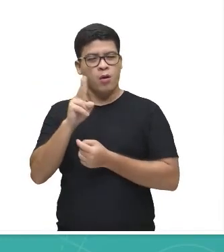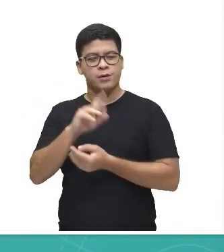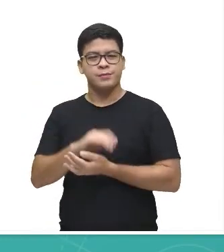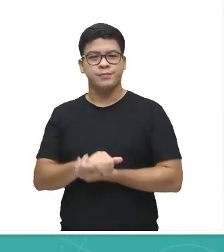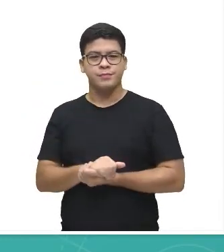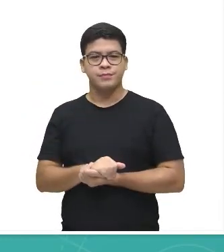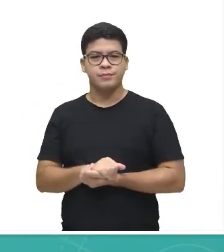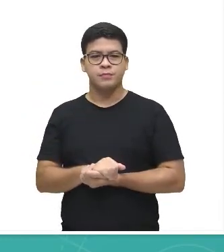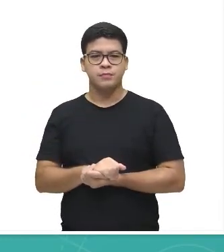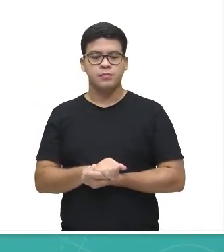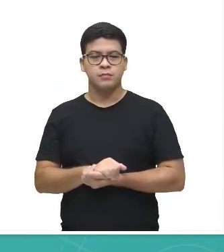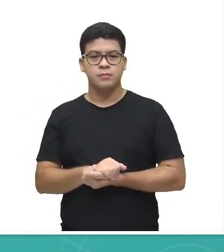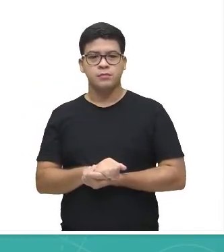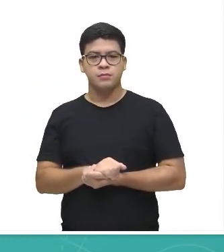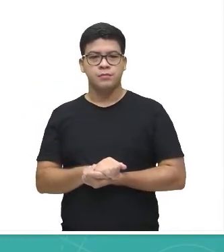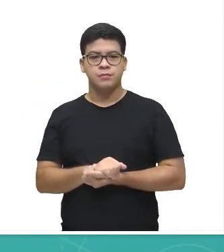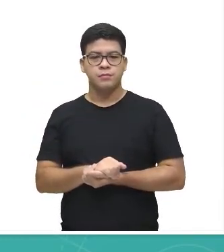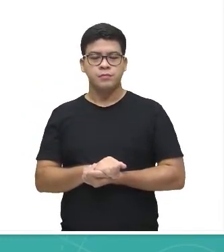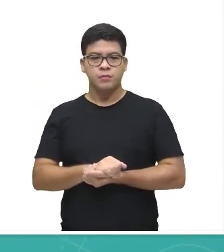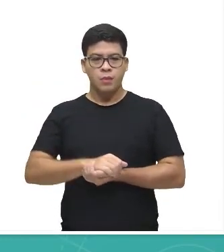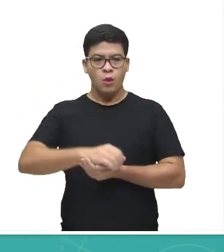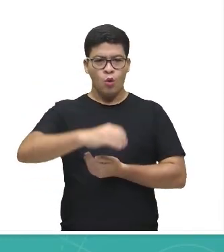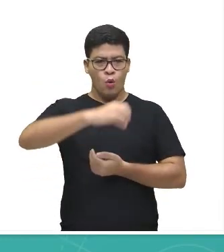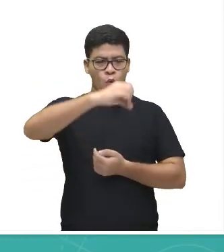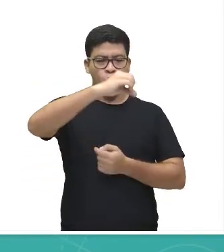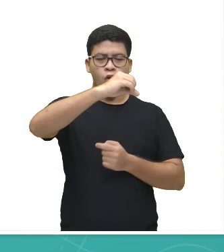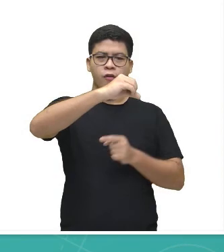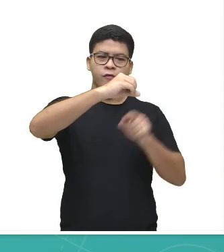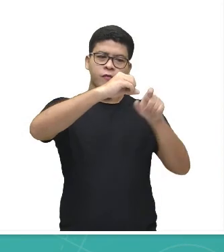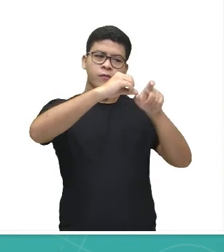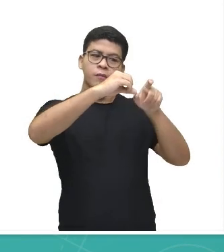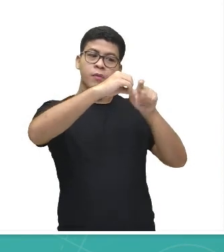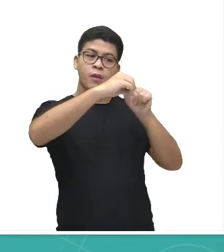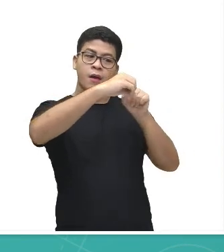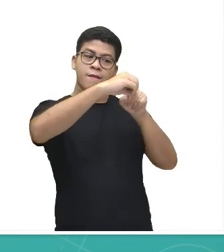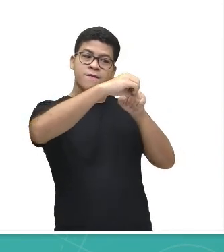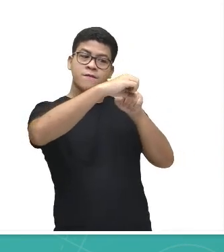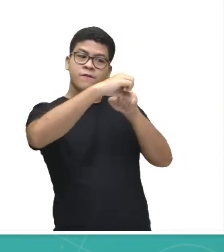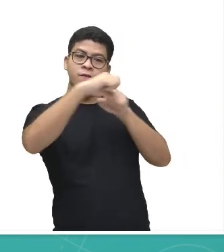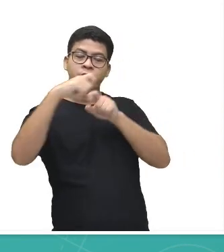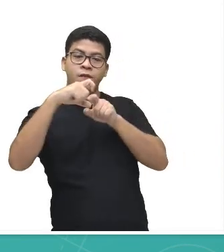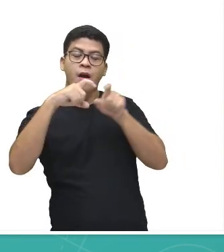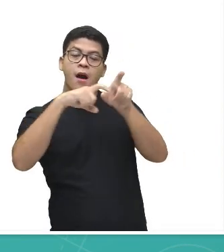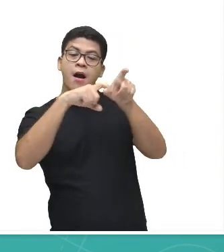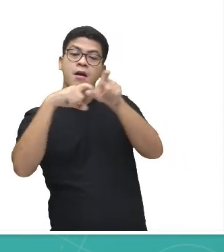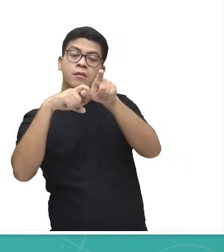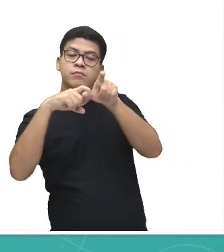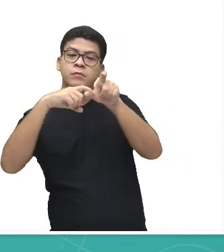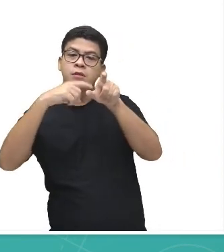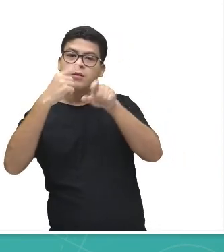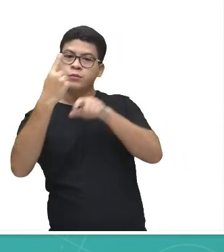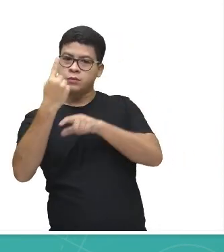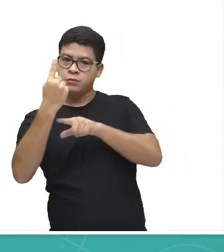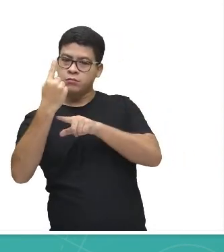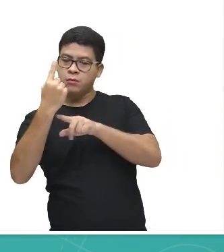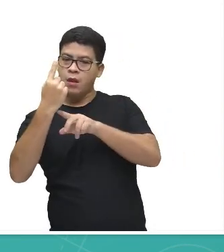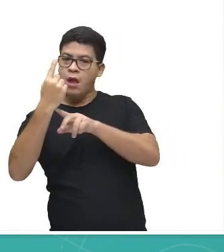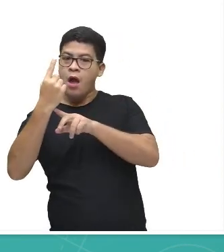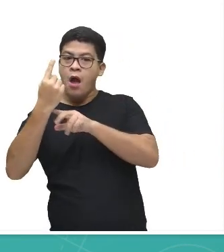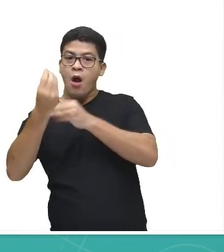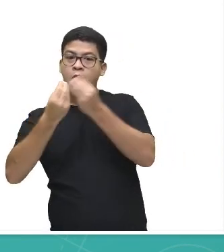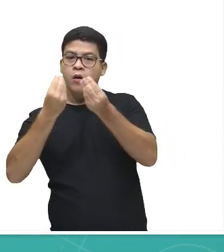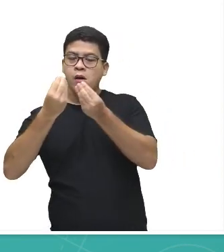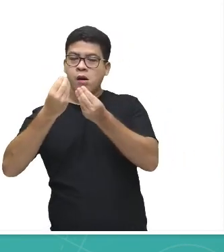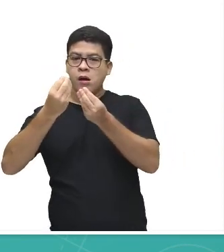olhada. Então, eu vou tirar um do 9, e esse 7, agora, ele passa a ser